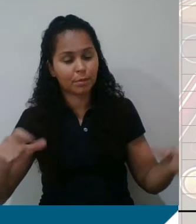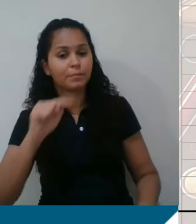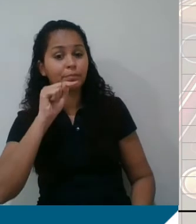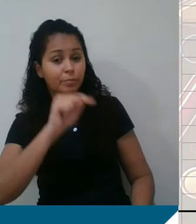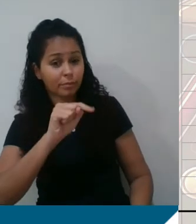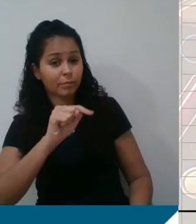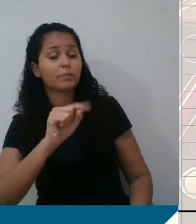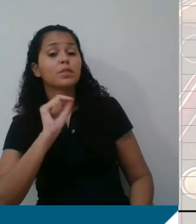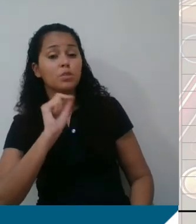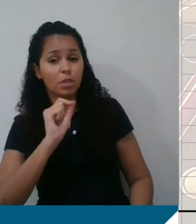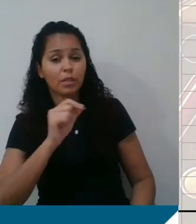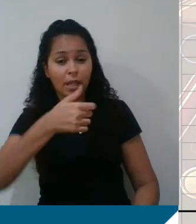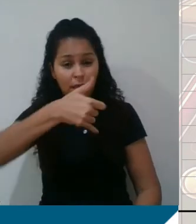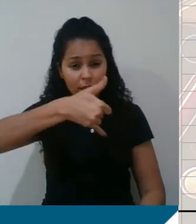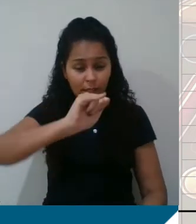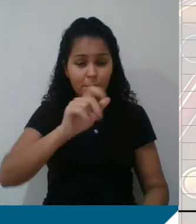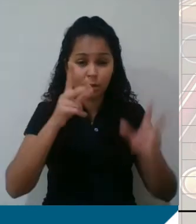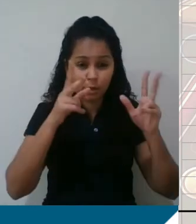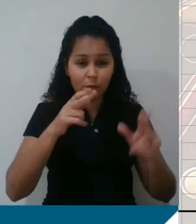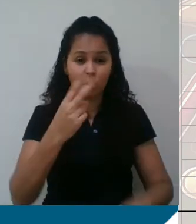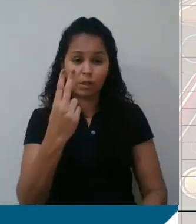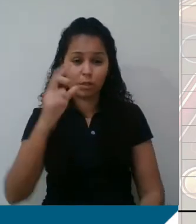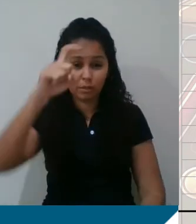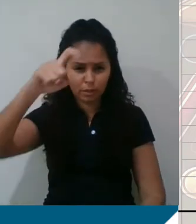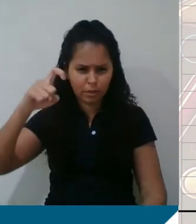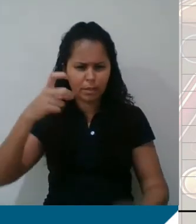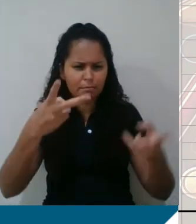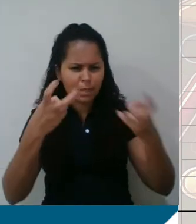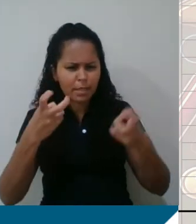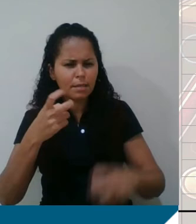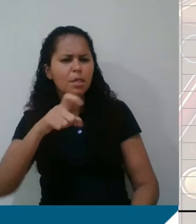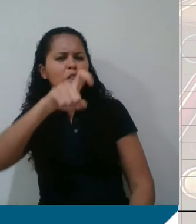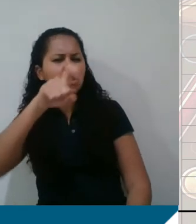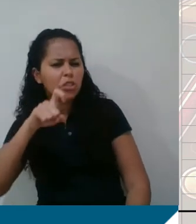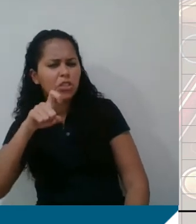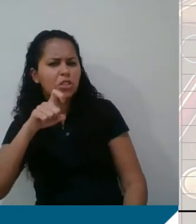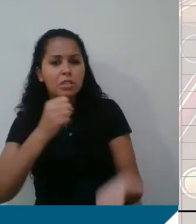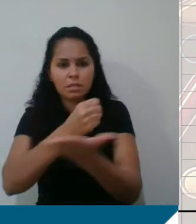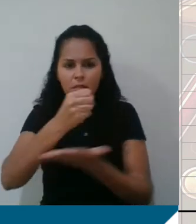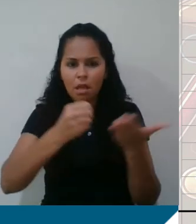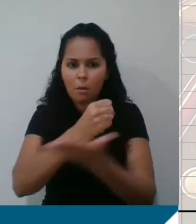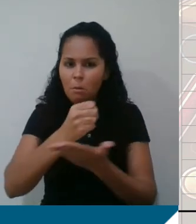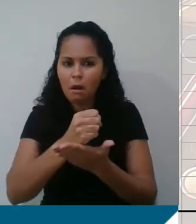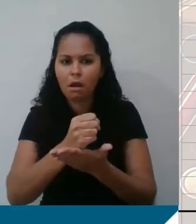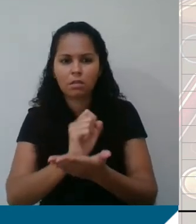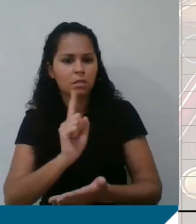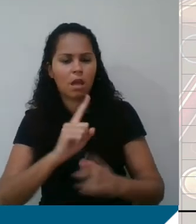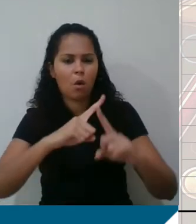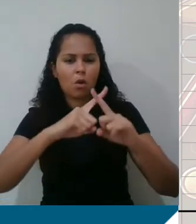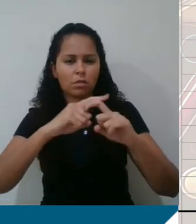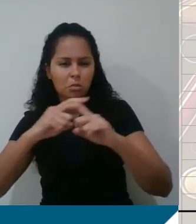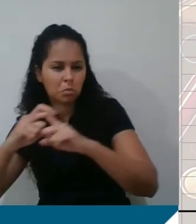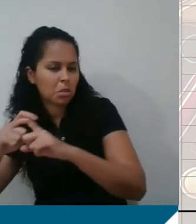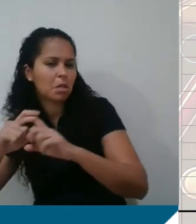muito. Isso é uma curva que nós chamamos de y igual a 2 elevado a x. Reparem que o x agora, ele não está na base,